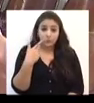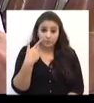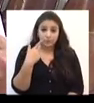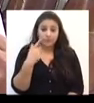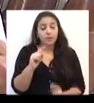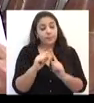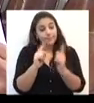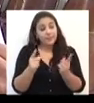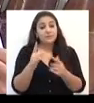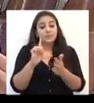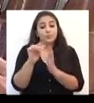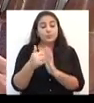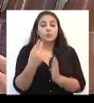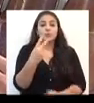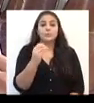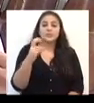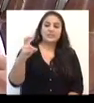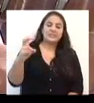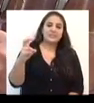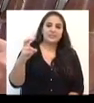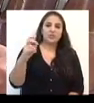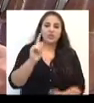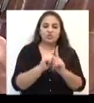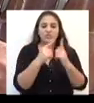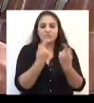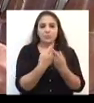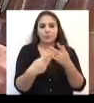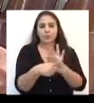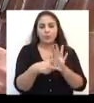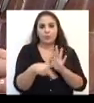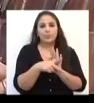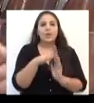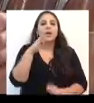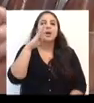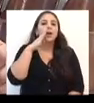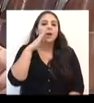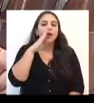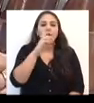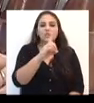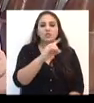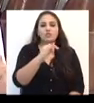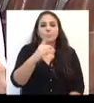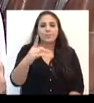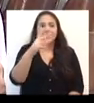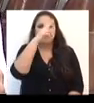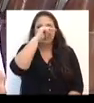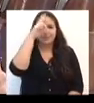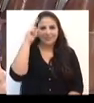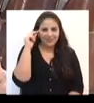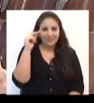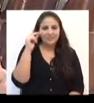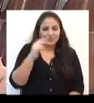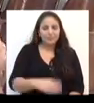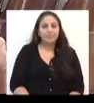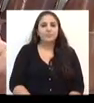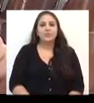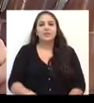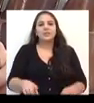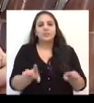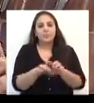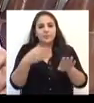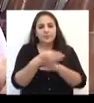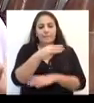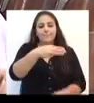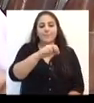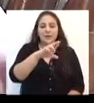A partir de 2005, com a gestão do prefeito Dipp e a entrada na Secretaria de Desenvolvimento do Marcos